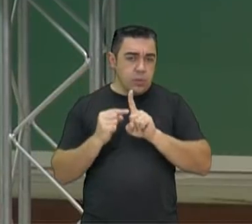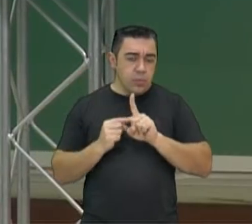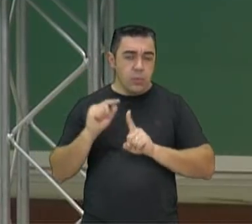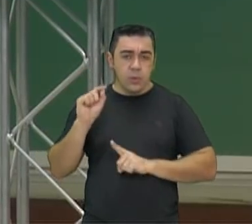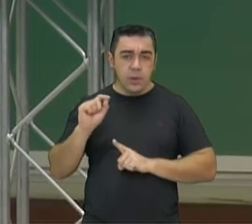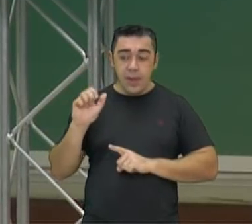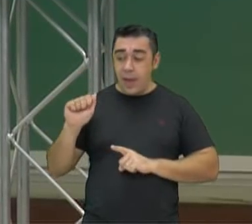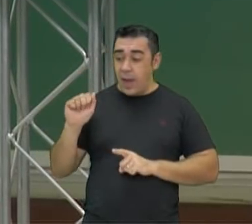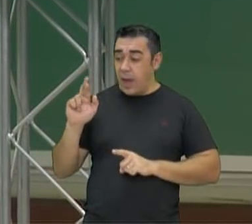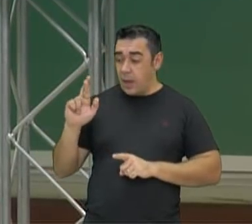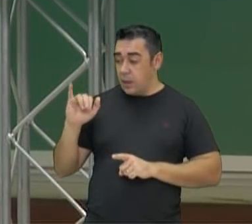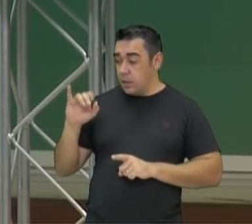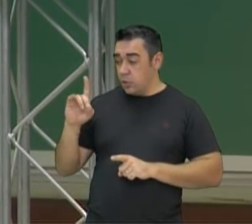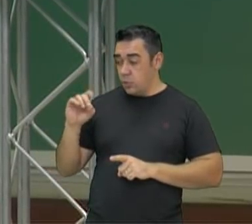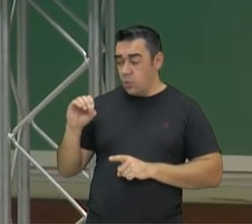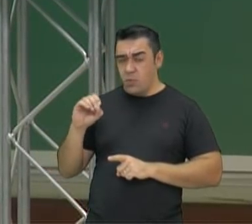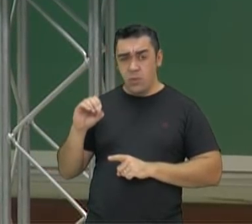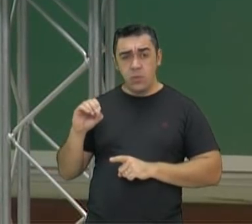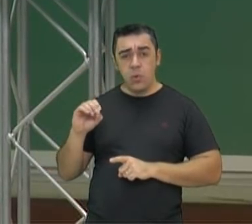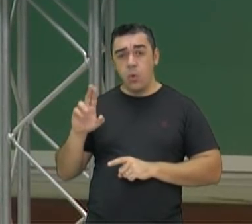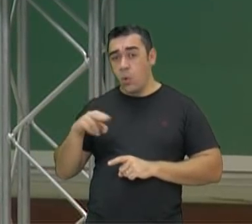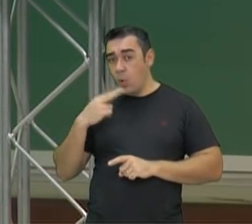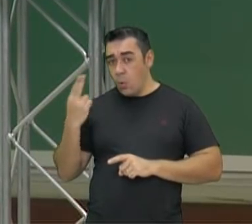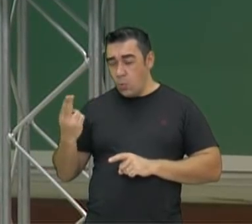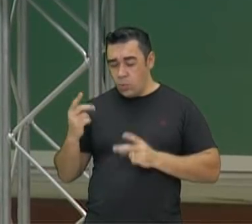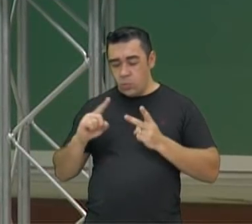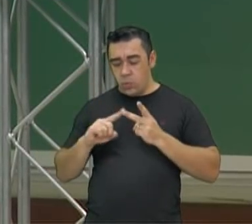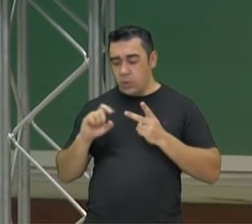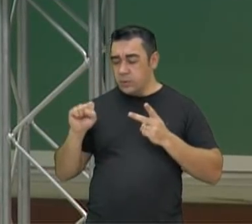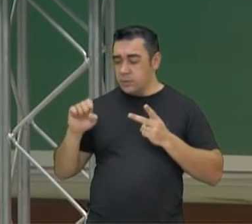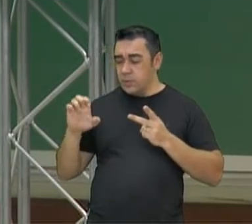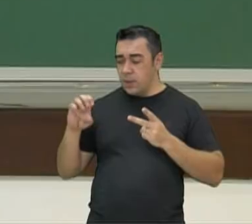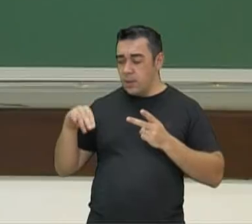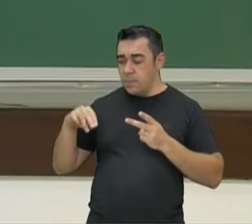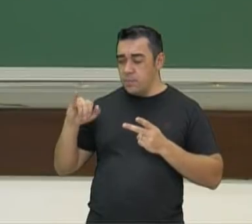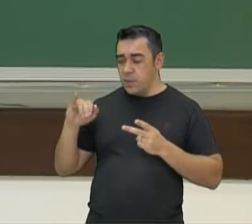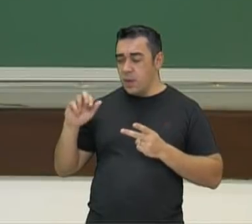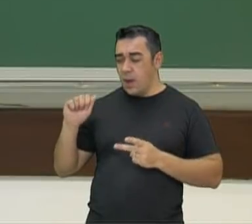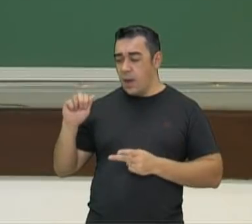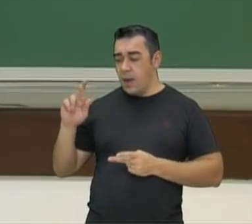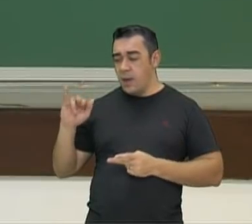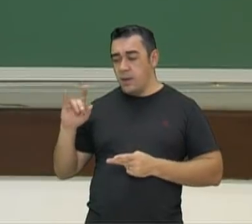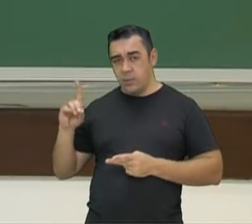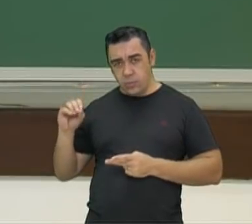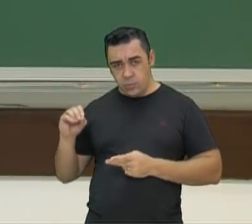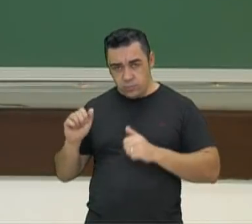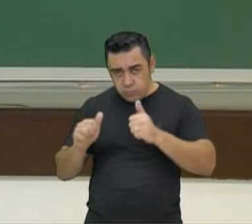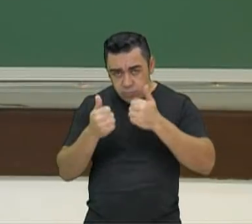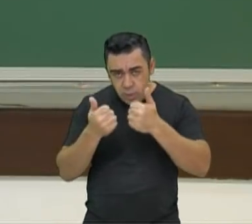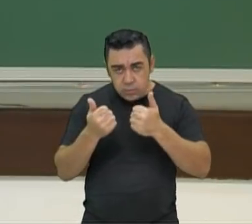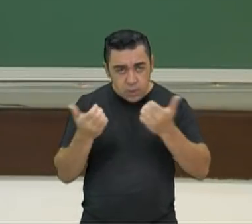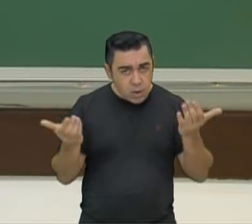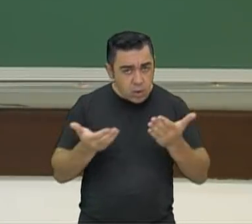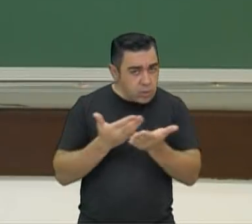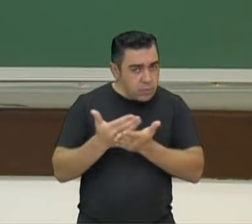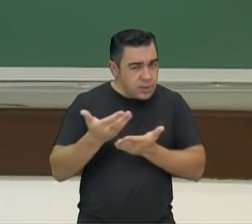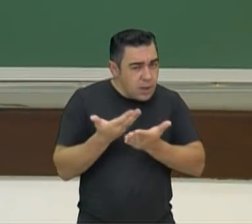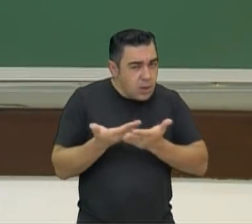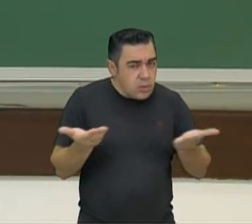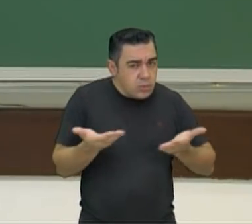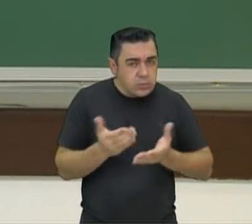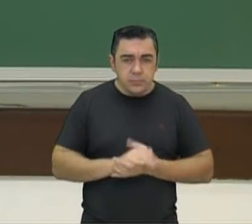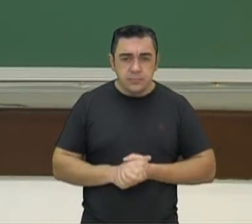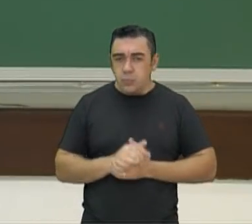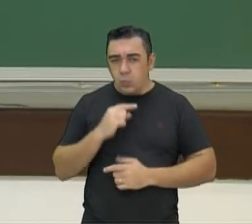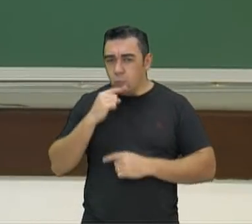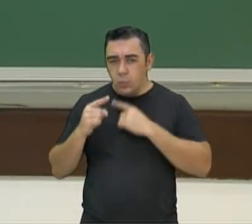clima árido ou clima semiárido. Beleza? Joia, professor, tranquilo. Vamos para a nossa aulinha de hoje, então? Acho que não